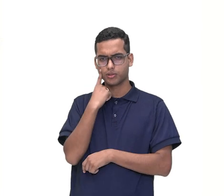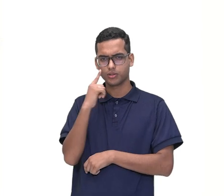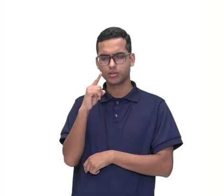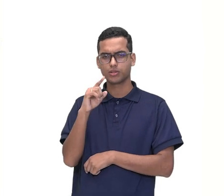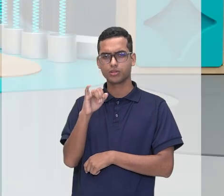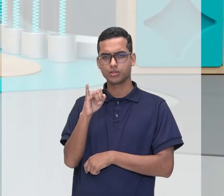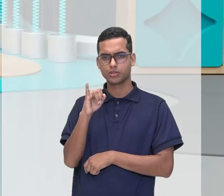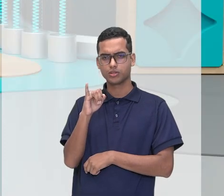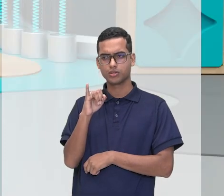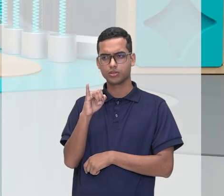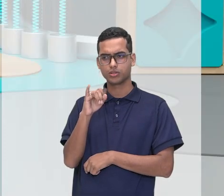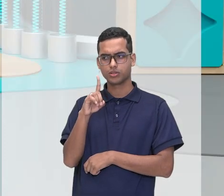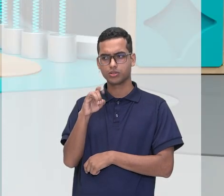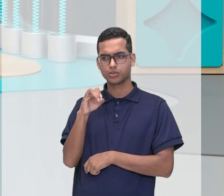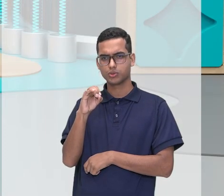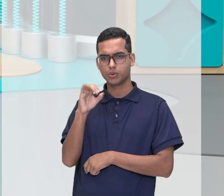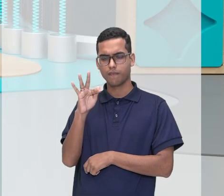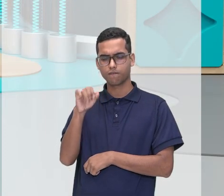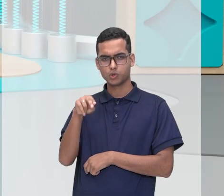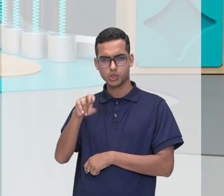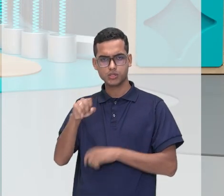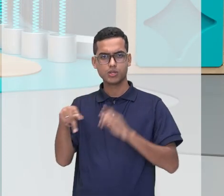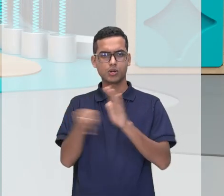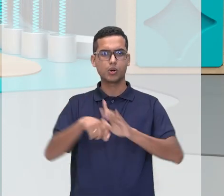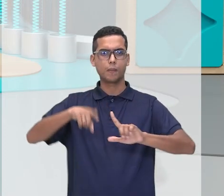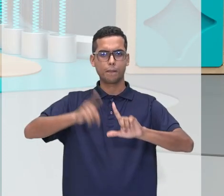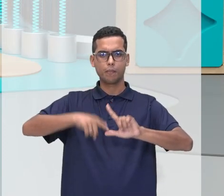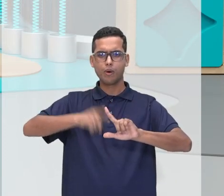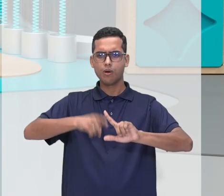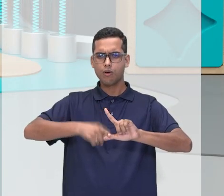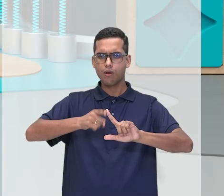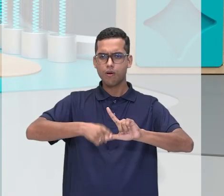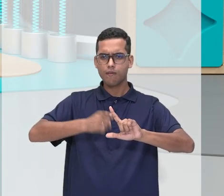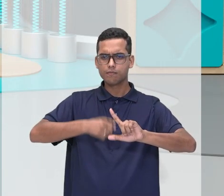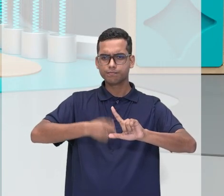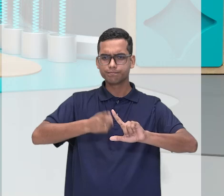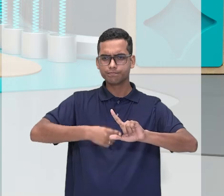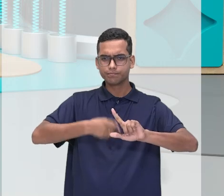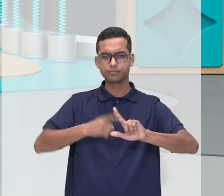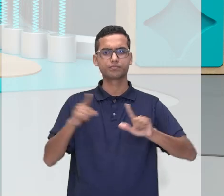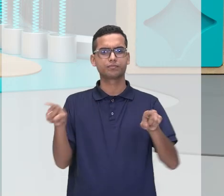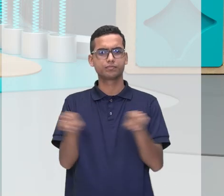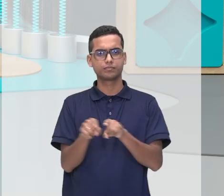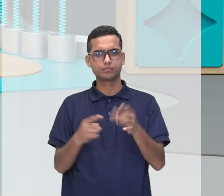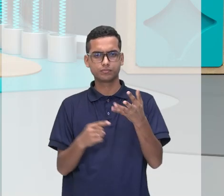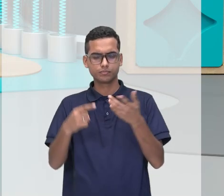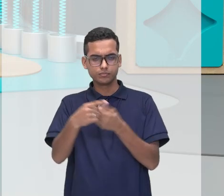deles individualmente. Vamos agora definir o que vem ser os